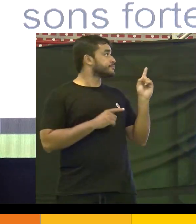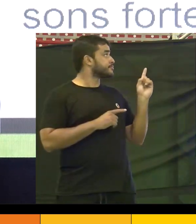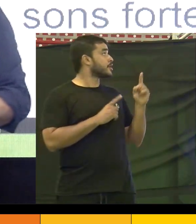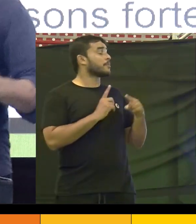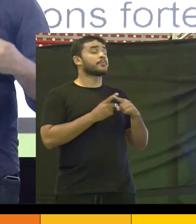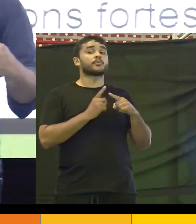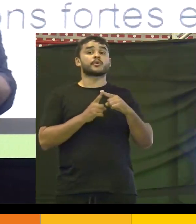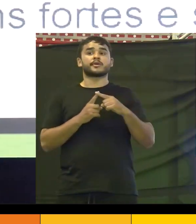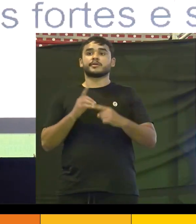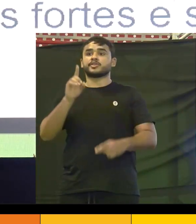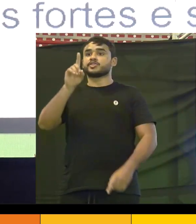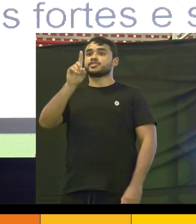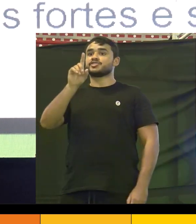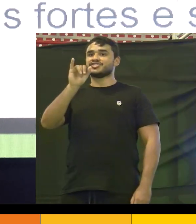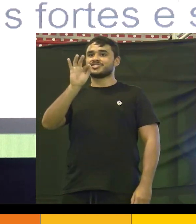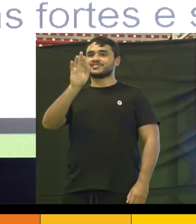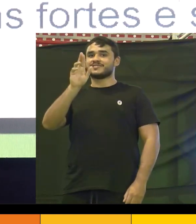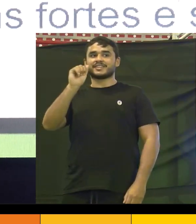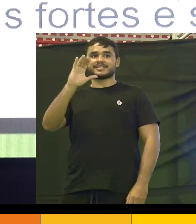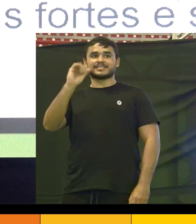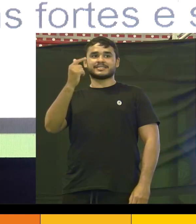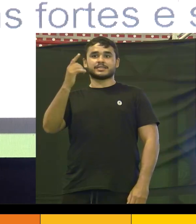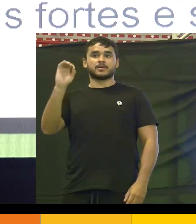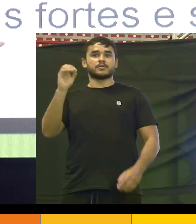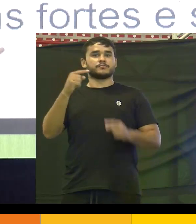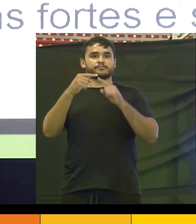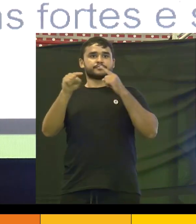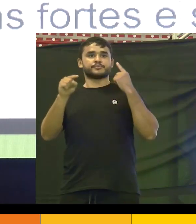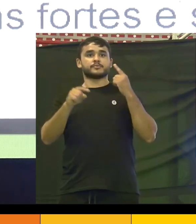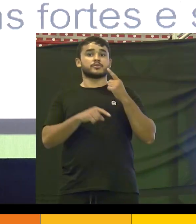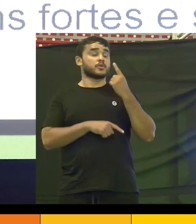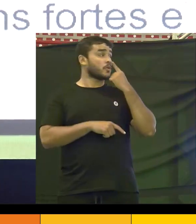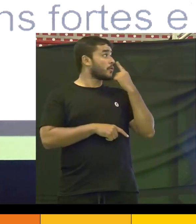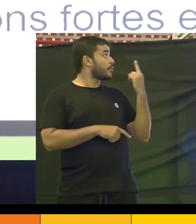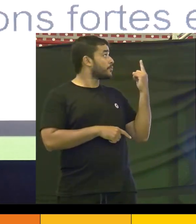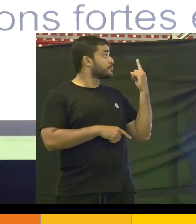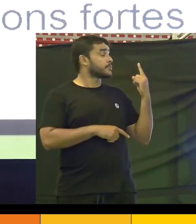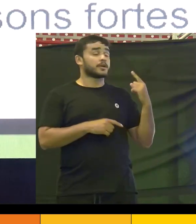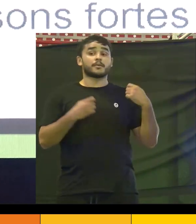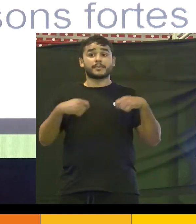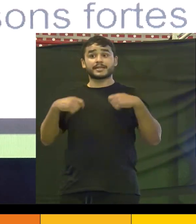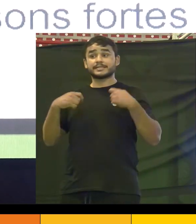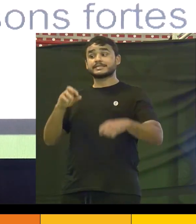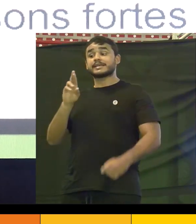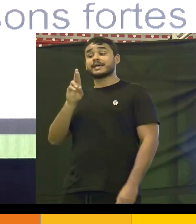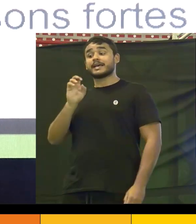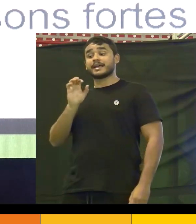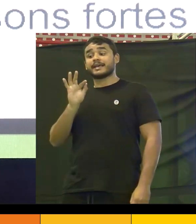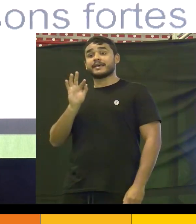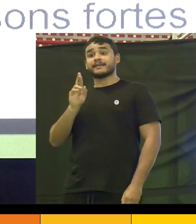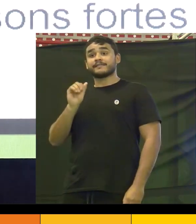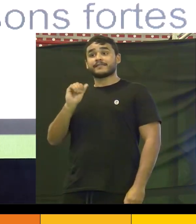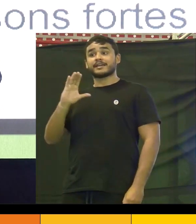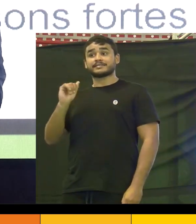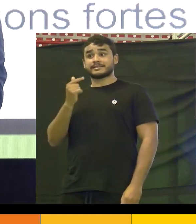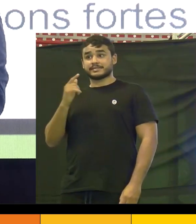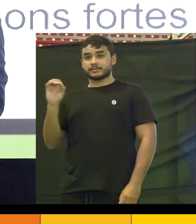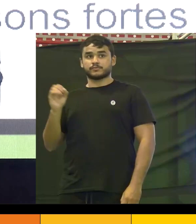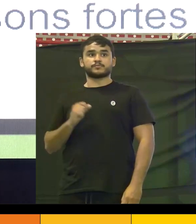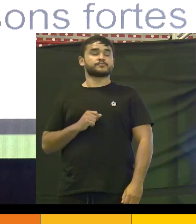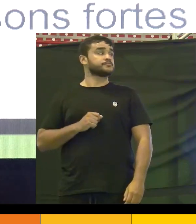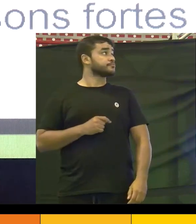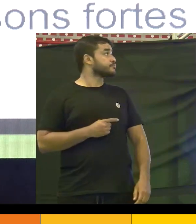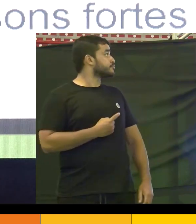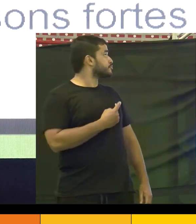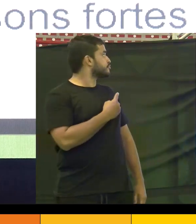estou atrás de uma refração. Segundo fenômeno, a tremulação acentuada de